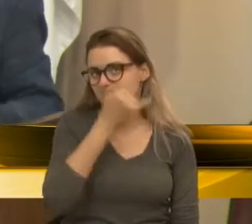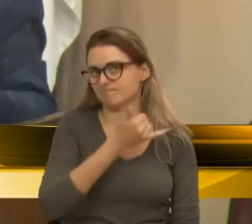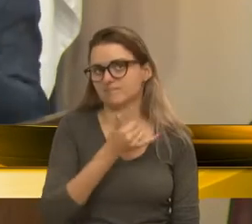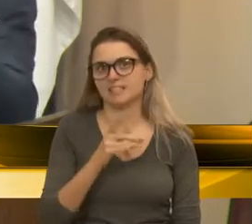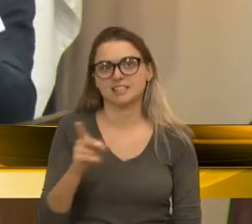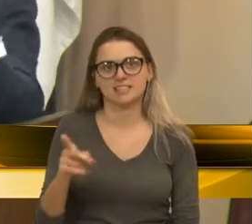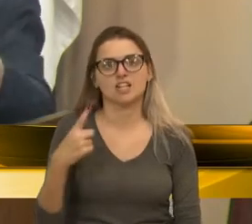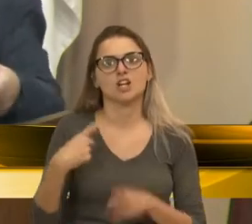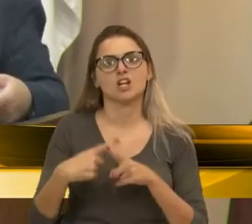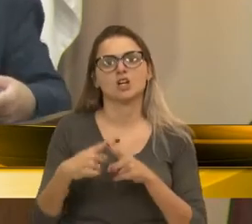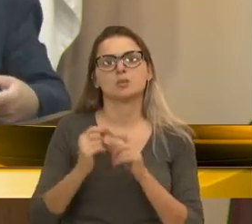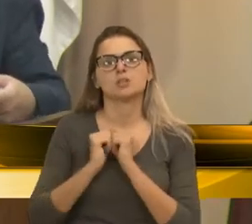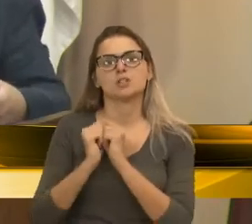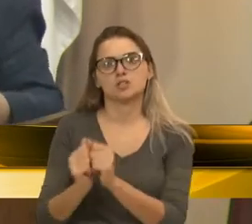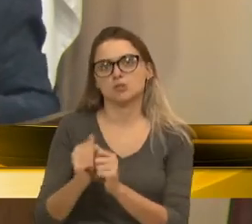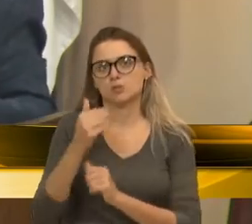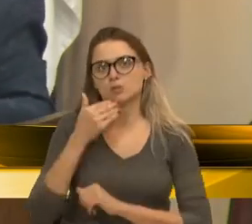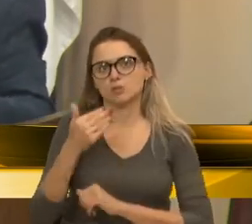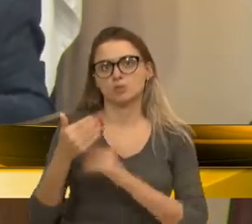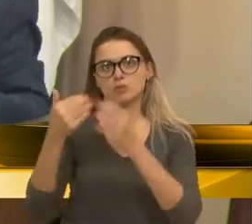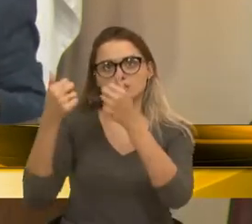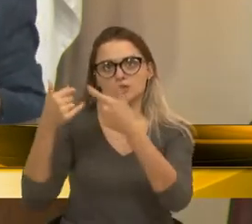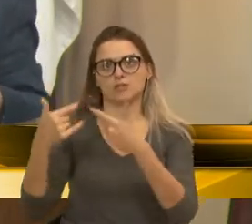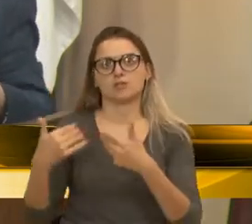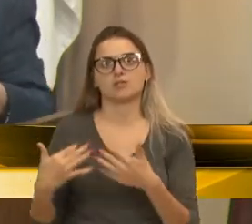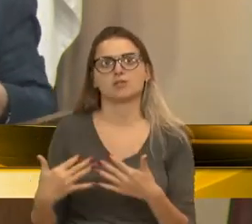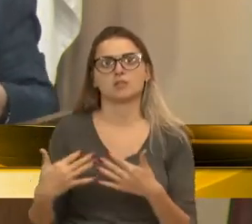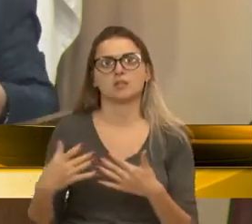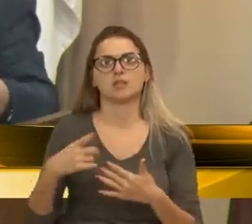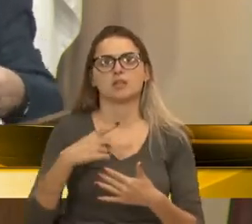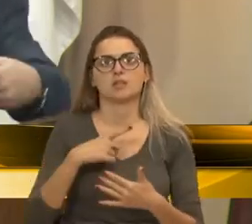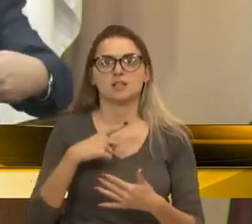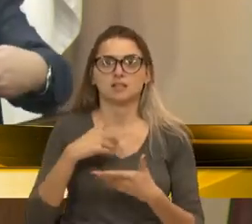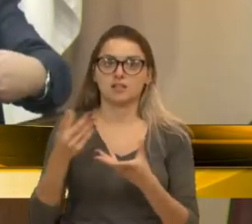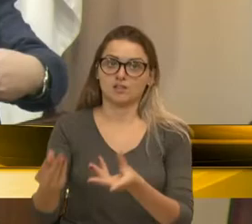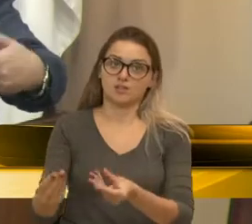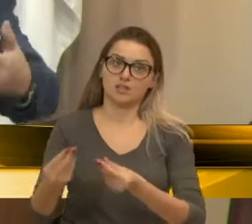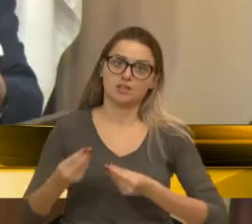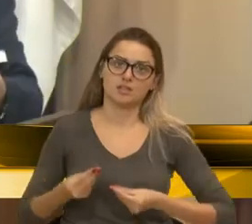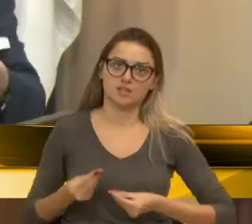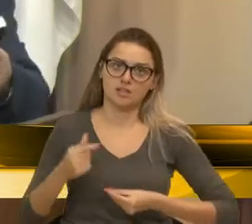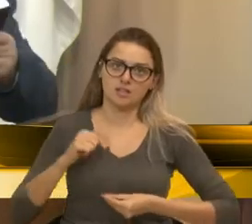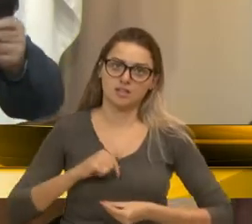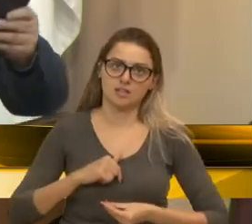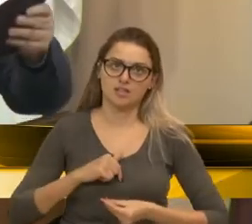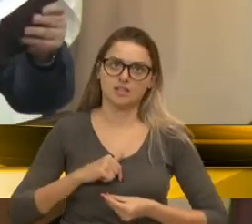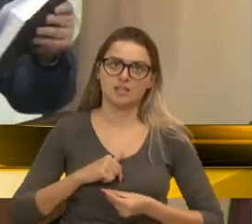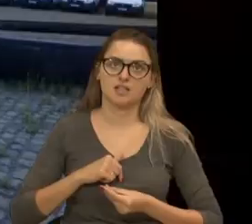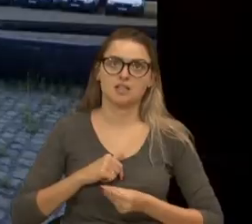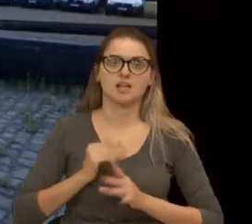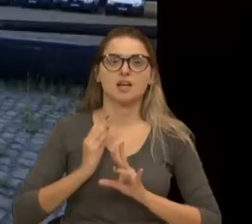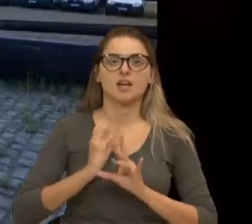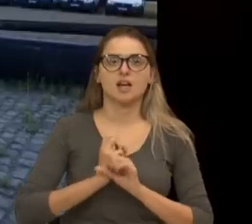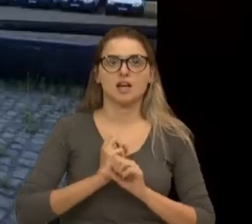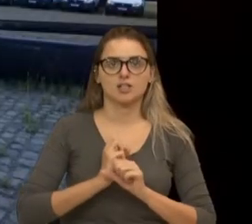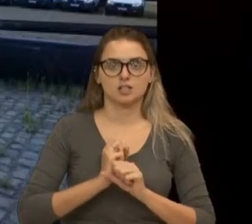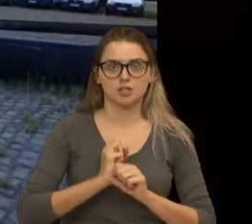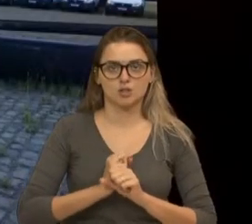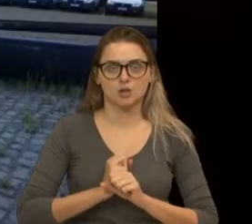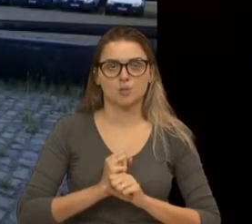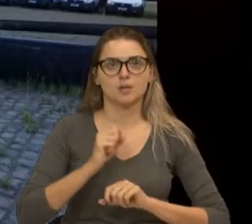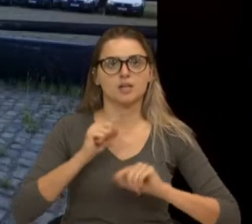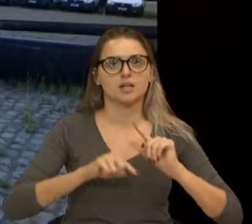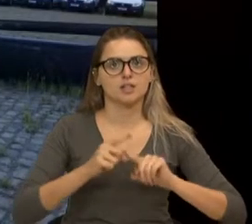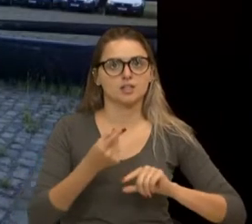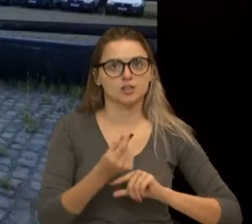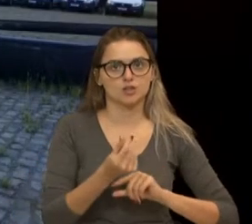azar porque, junto com o pedido de informações, veio à casa o balanço geral do exercício financeiro